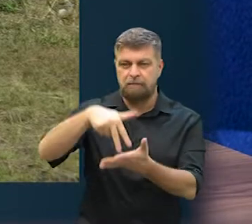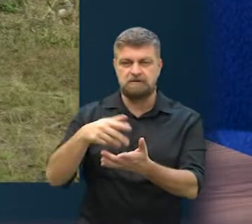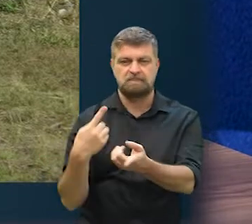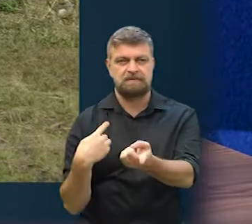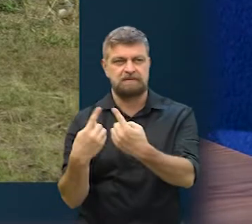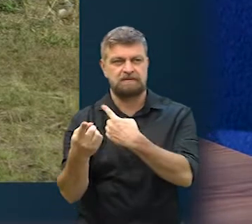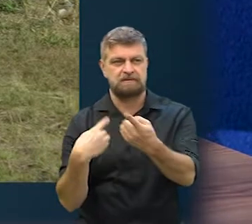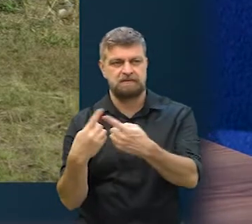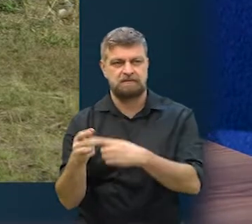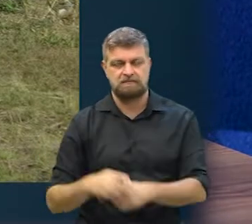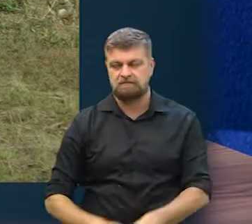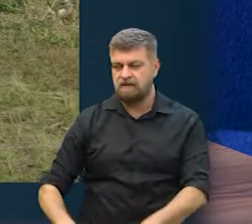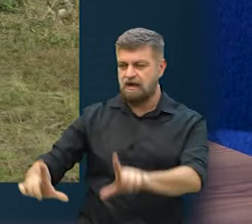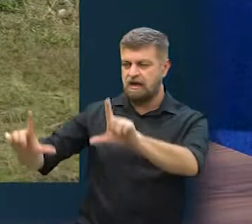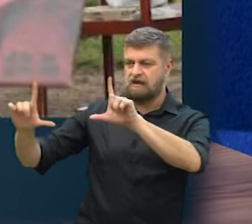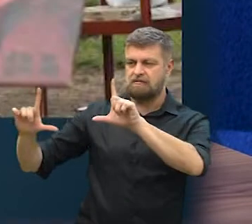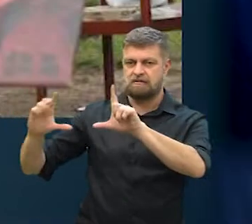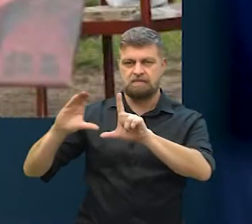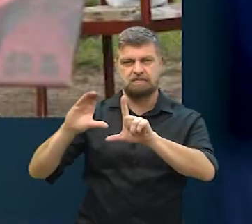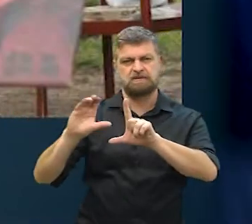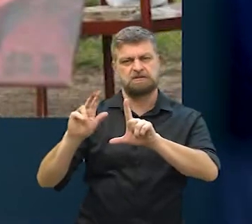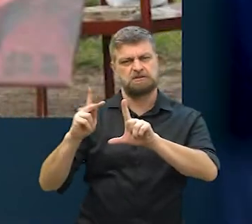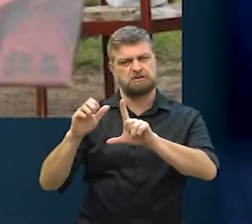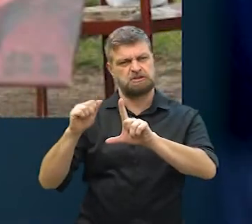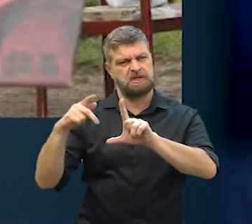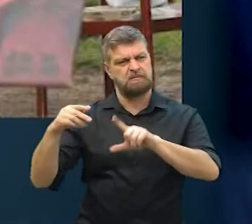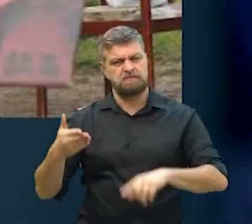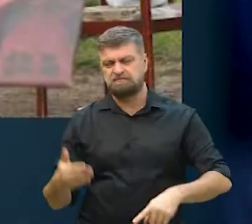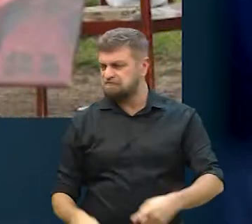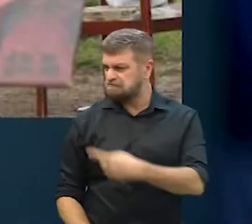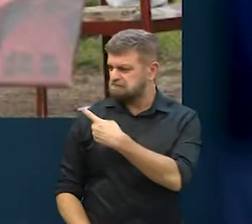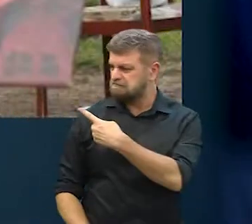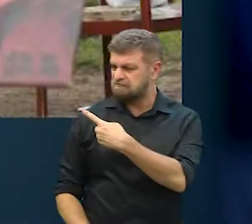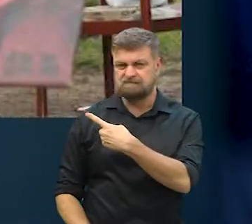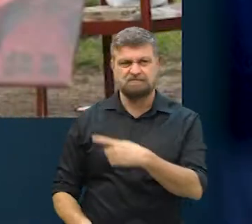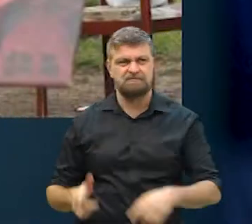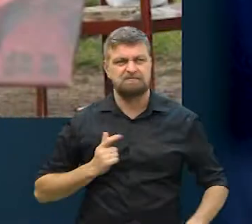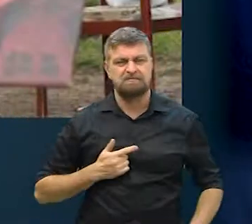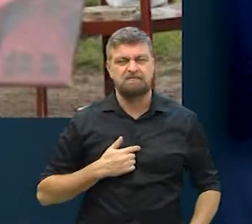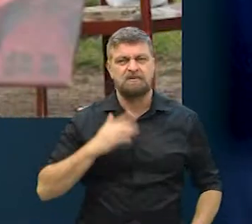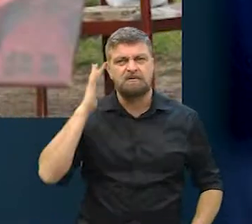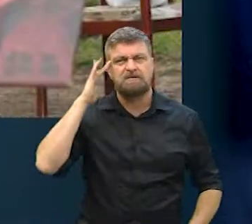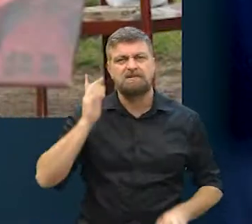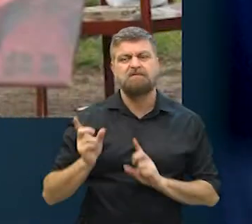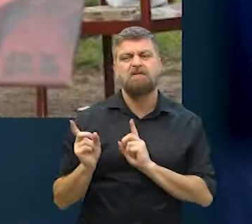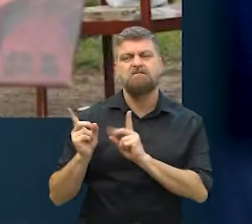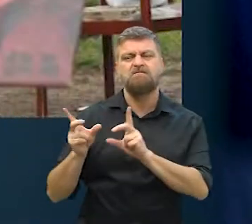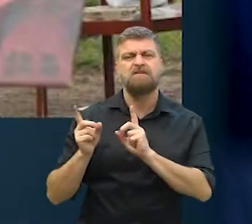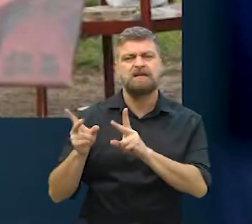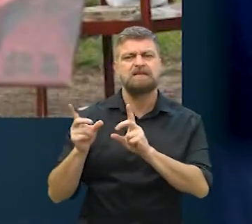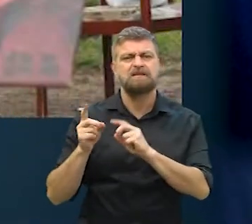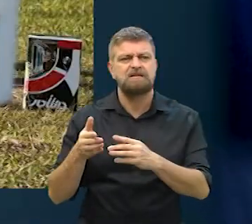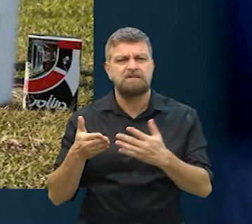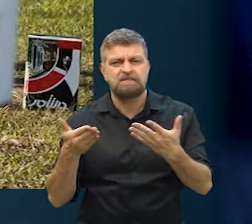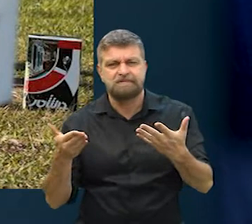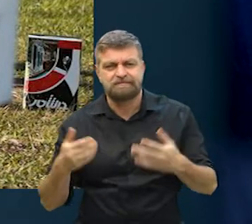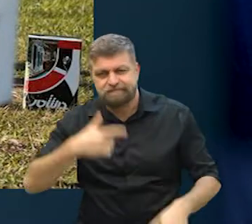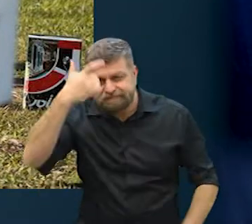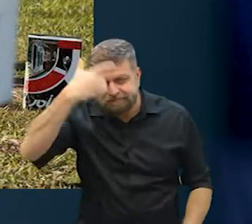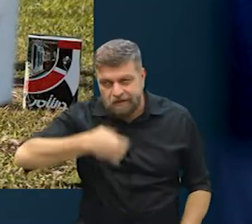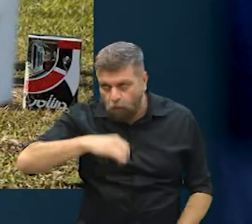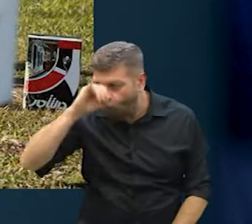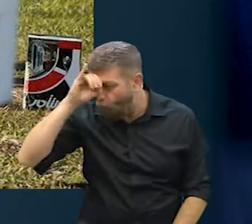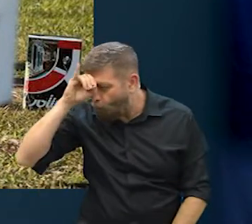na beira da estrada com aquela placa escrito chapa, eu achava que ele estava vendendo uma chapa.